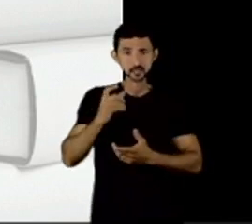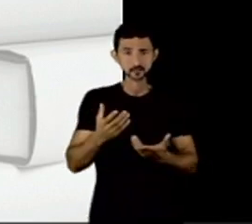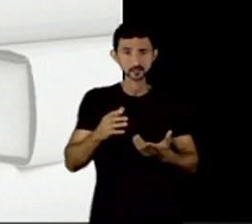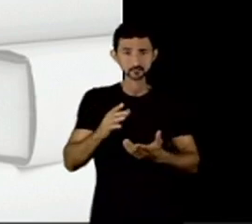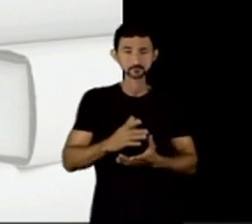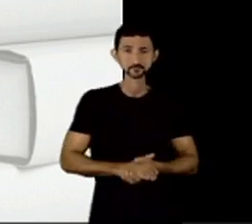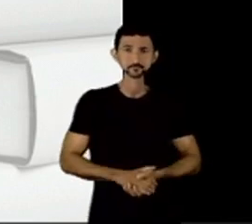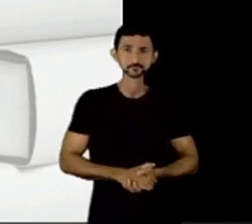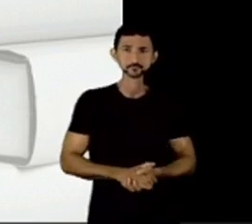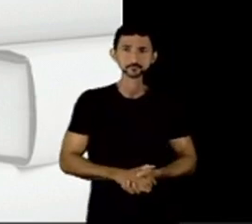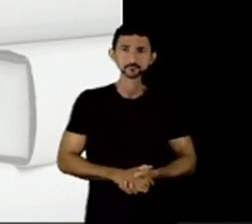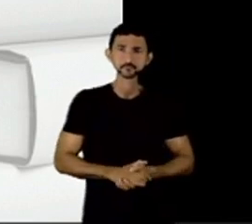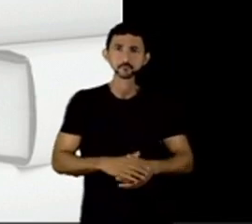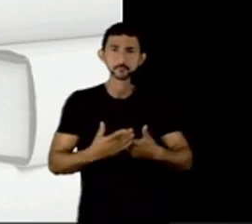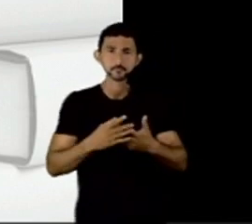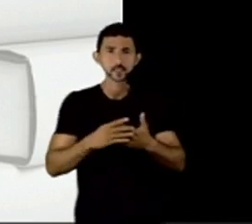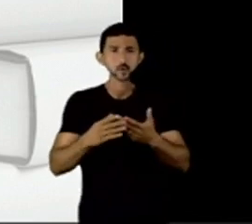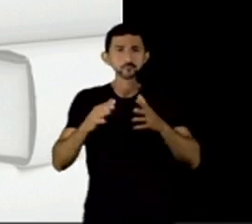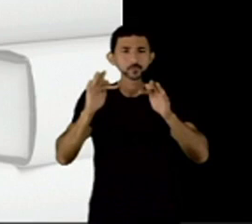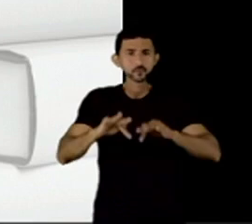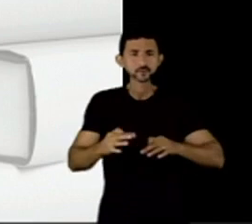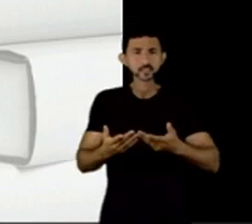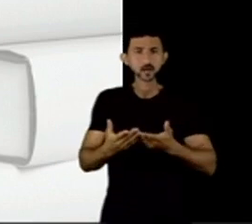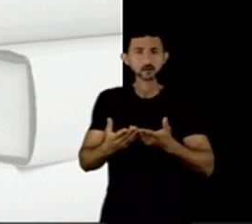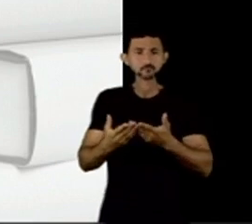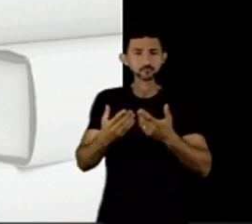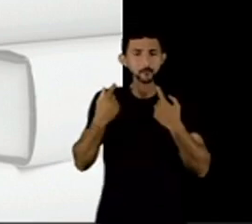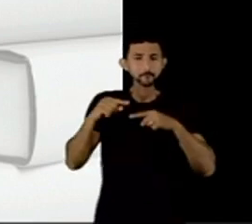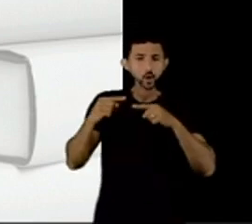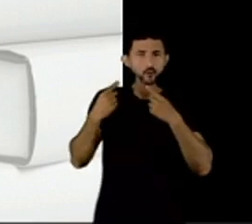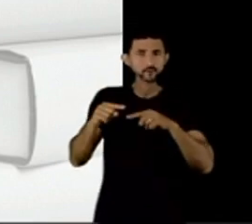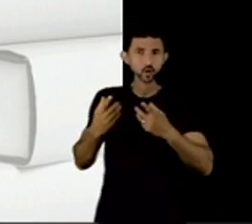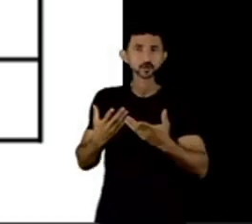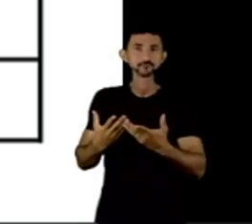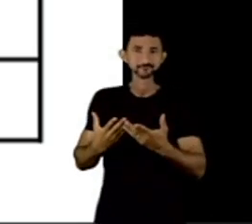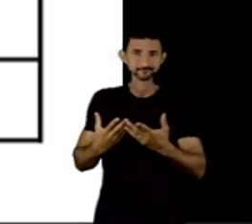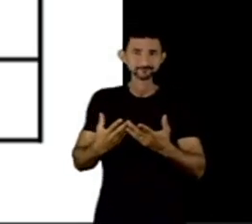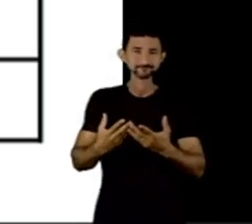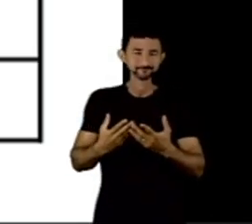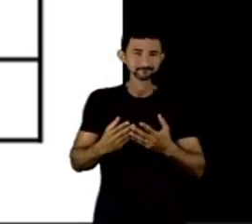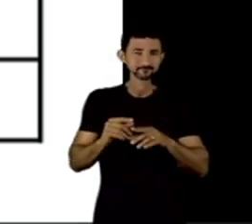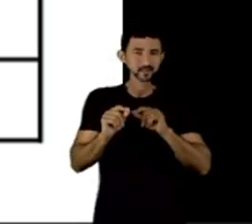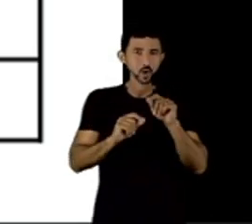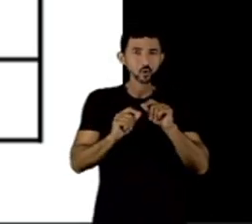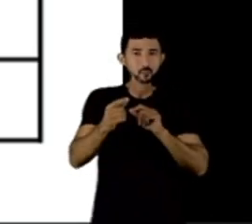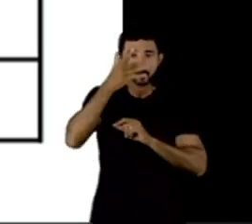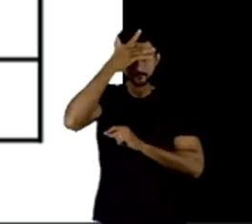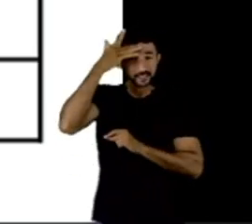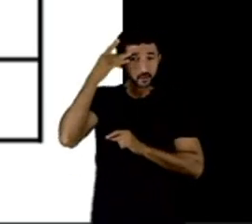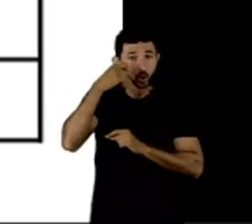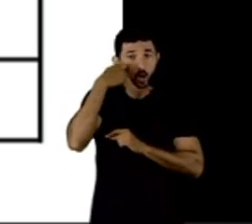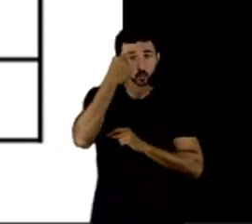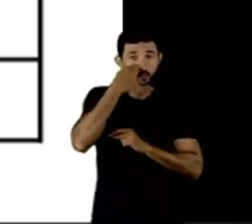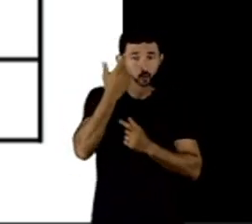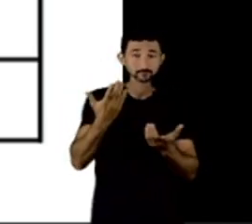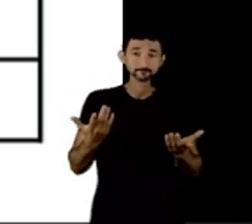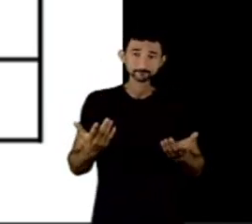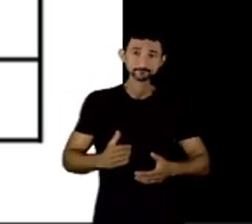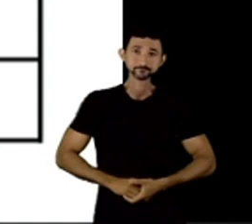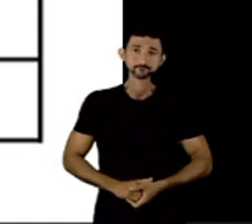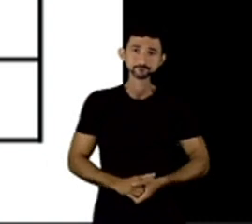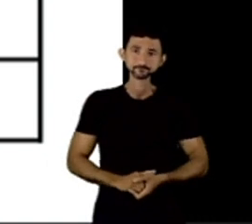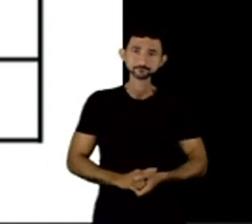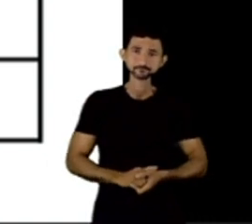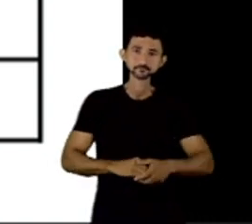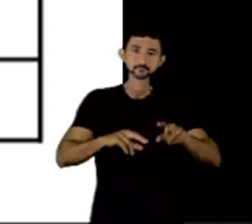de uma maneira muito provocativa e essa provocação ela é feita, obviamente, pelo autor do texto. O